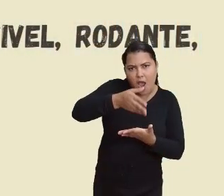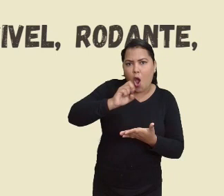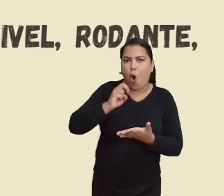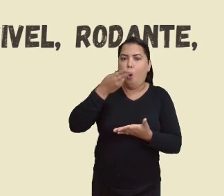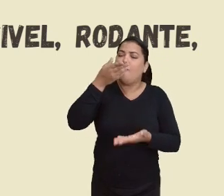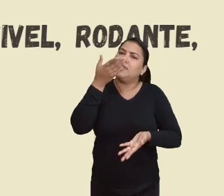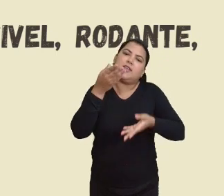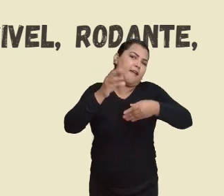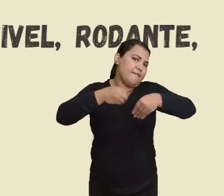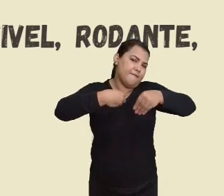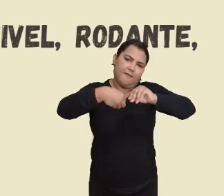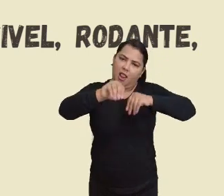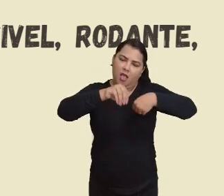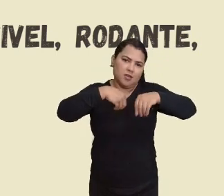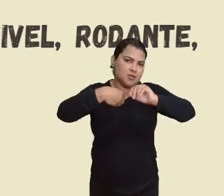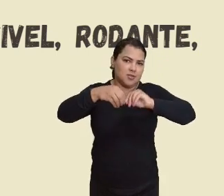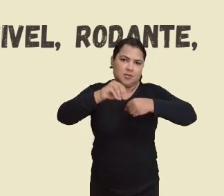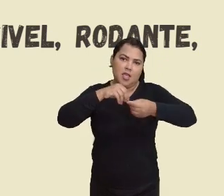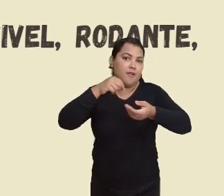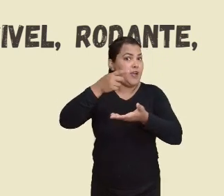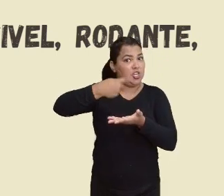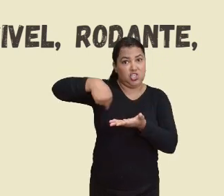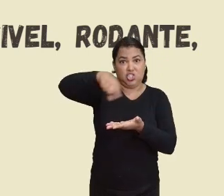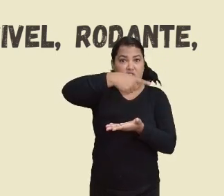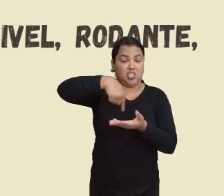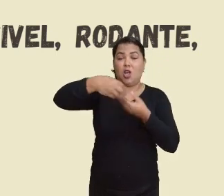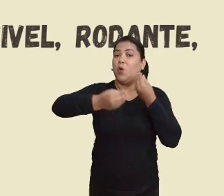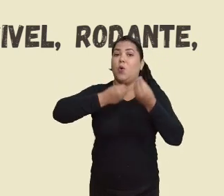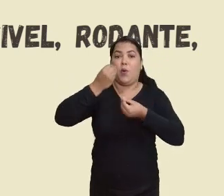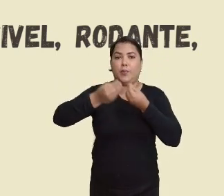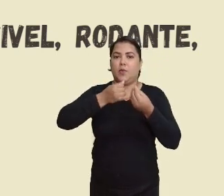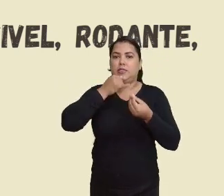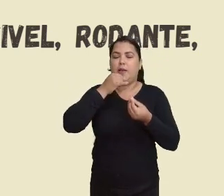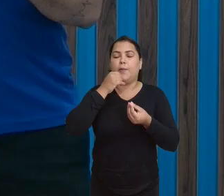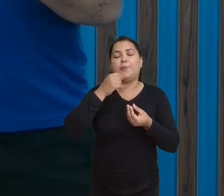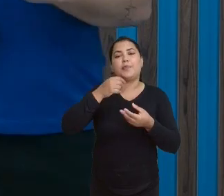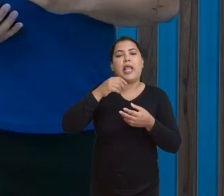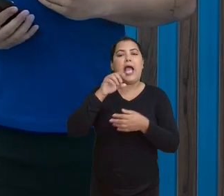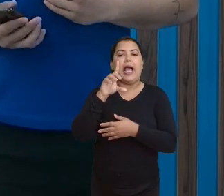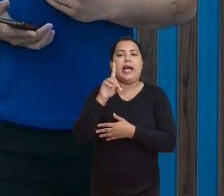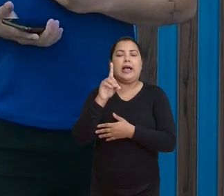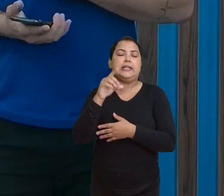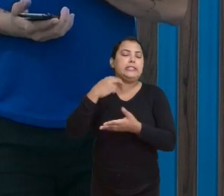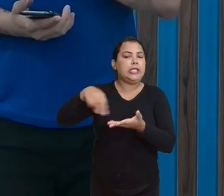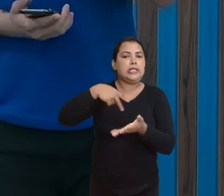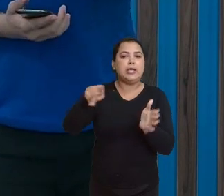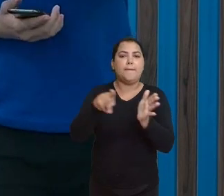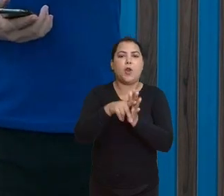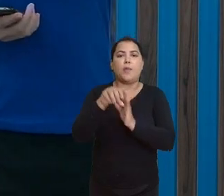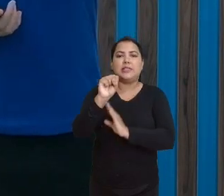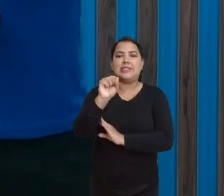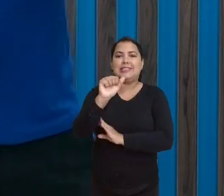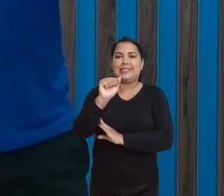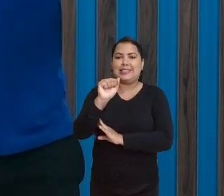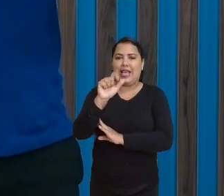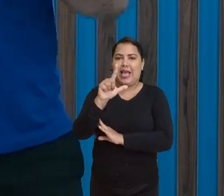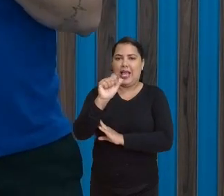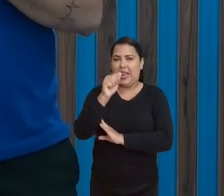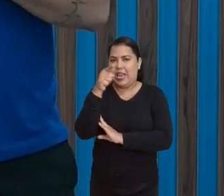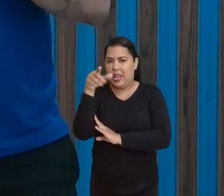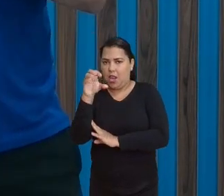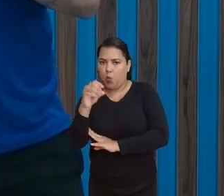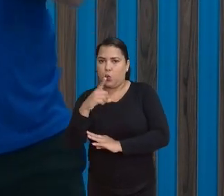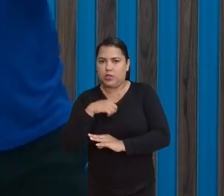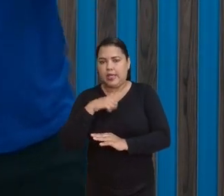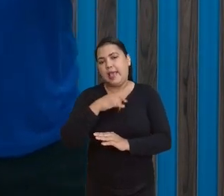ser flexível, né? Rodante. Por exemplo, na dança de salão, a gente, quando há um baile de dança de